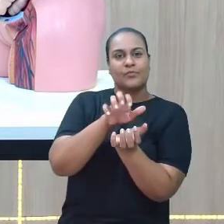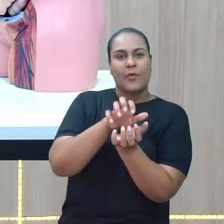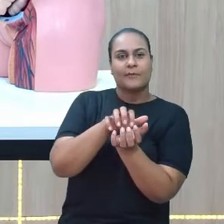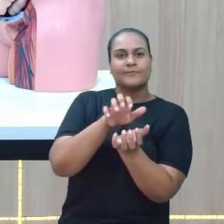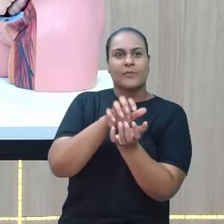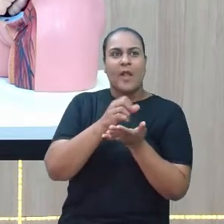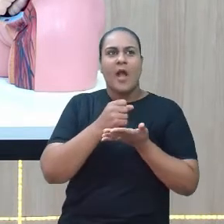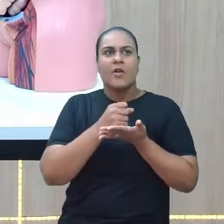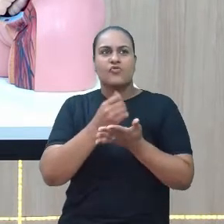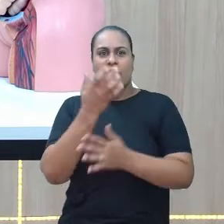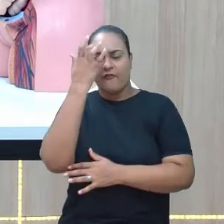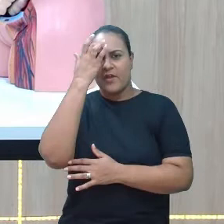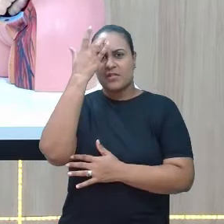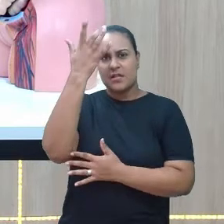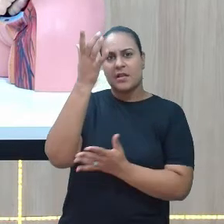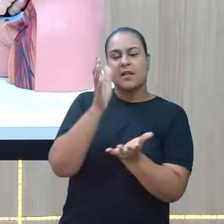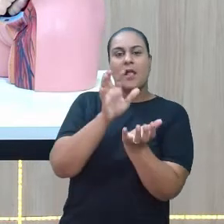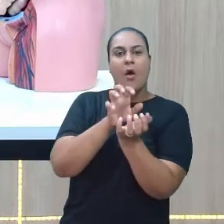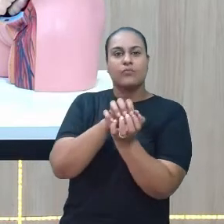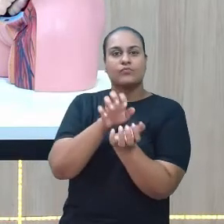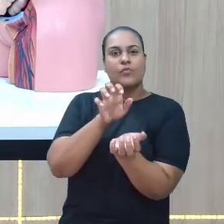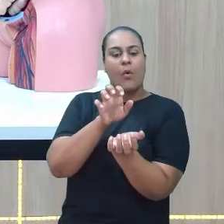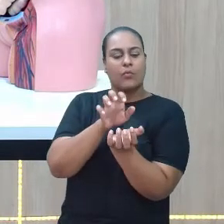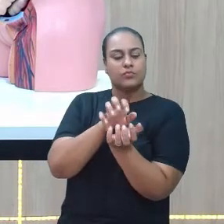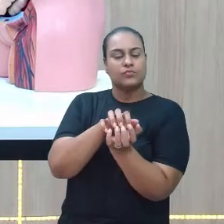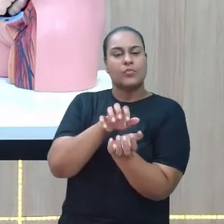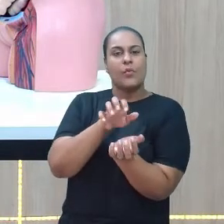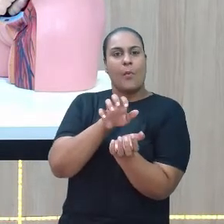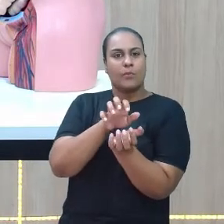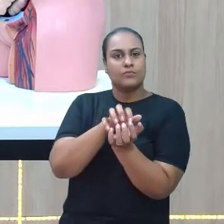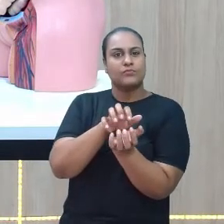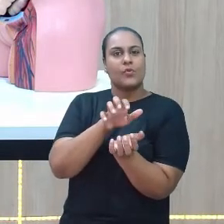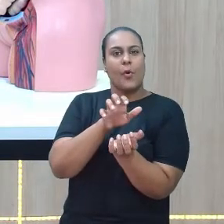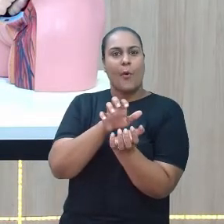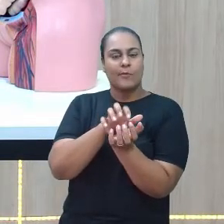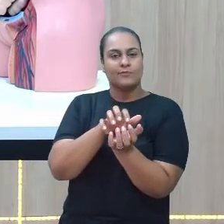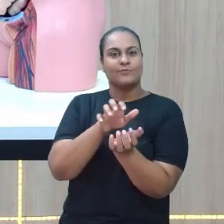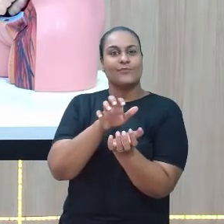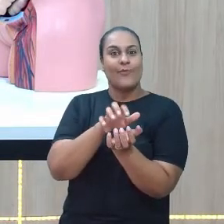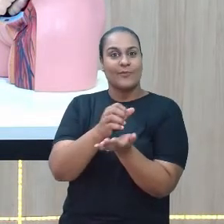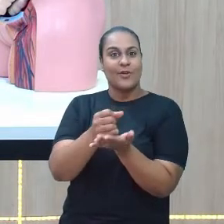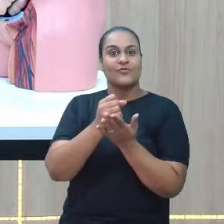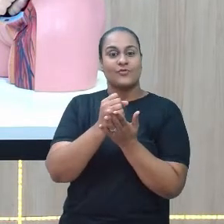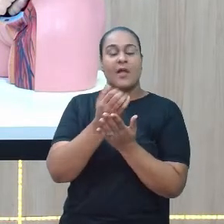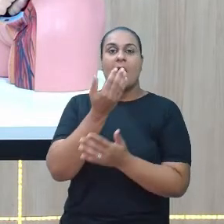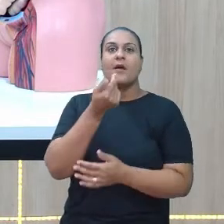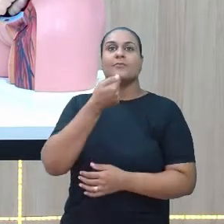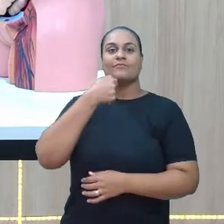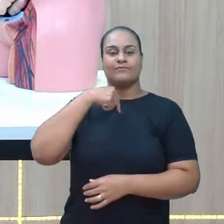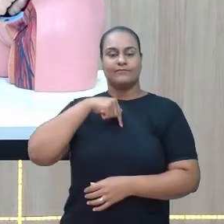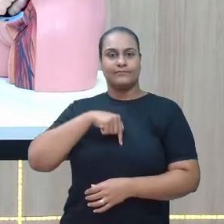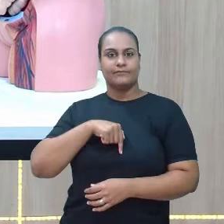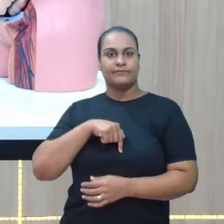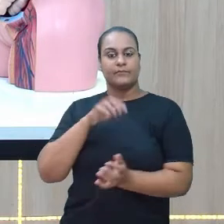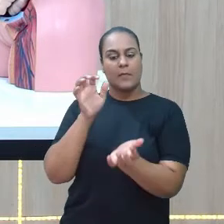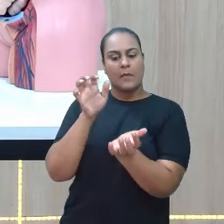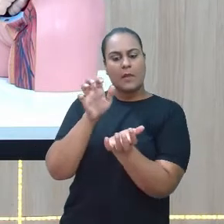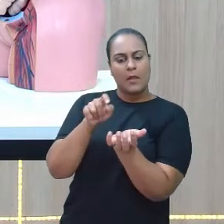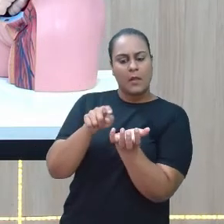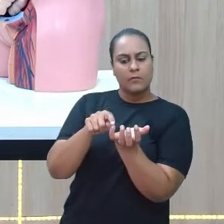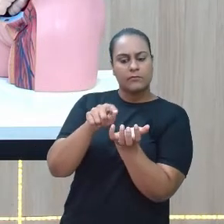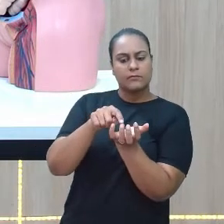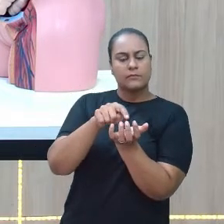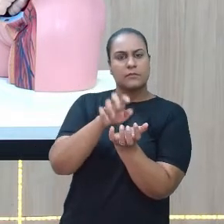boca, facilitando também, auxiliando a digestão. E através dos dentes é que